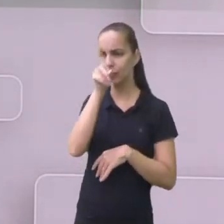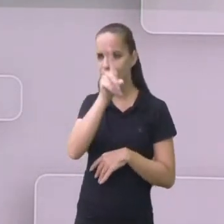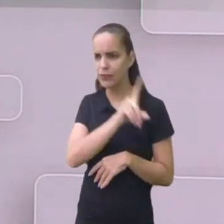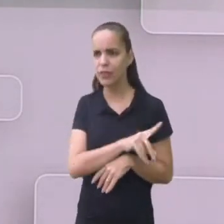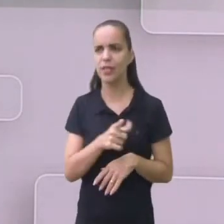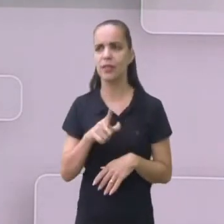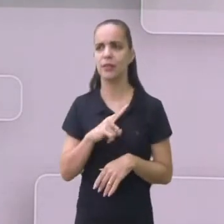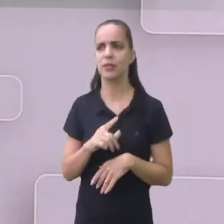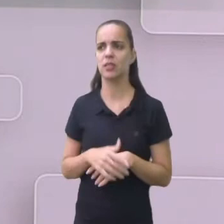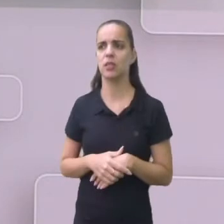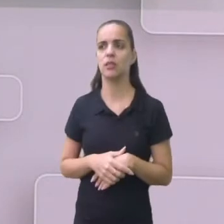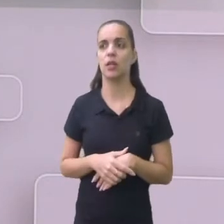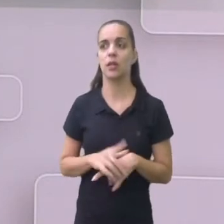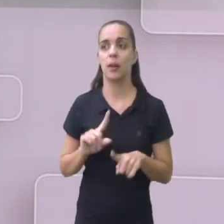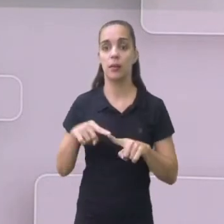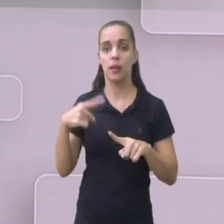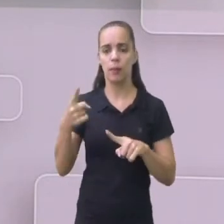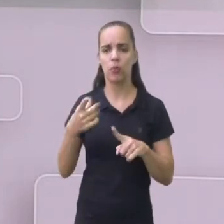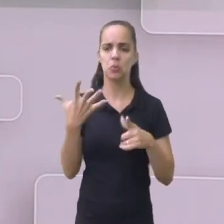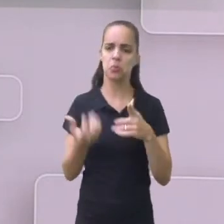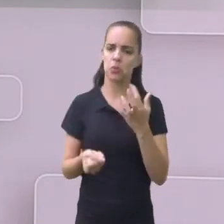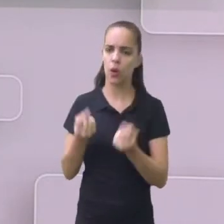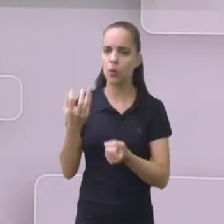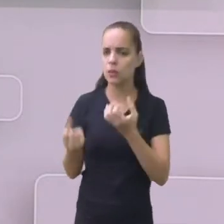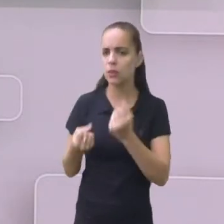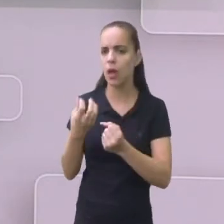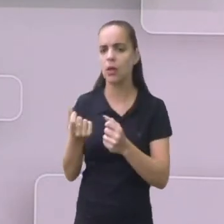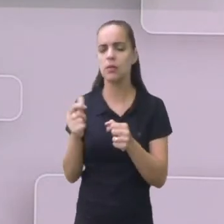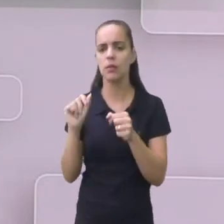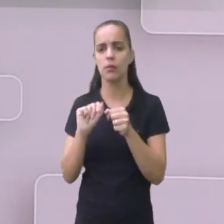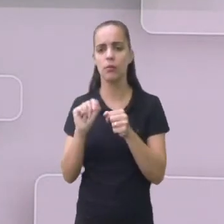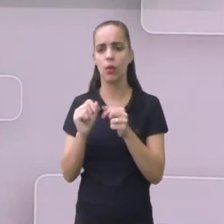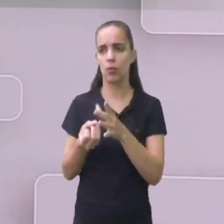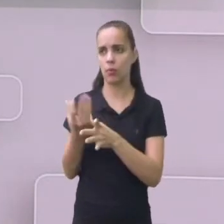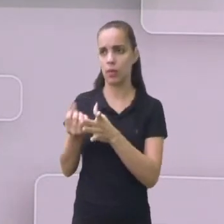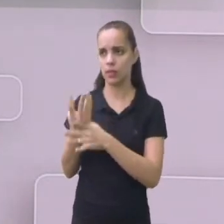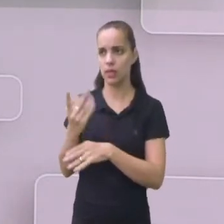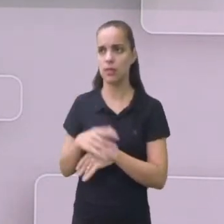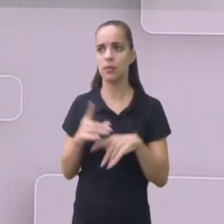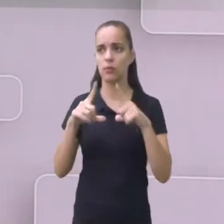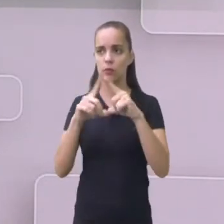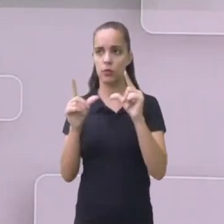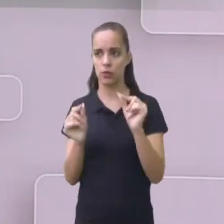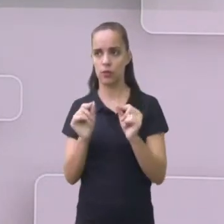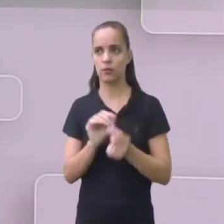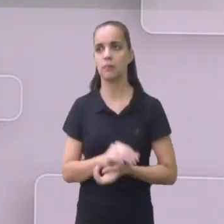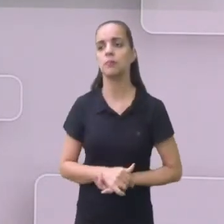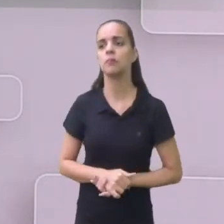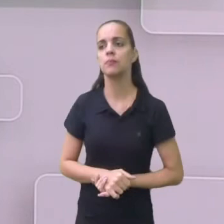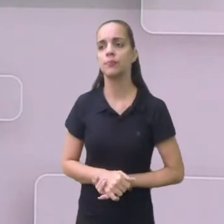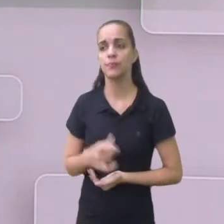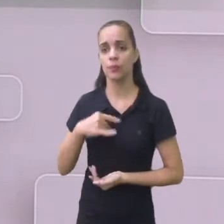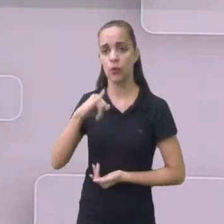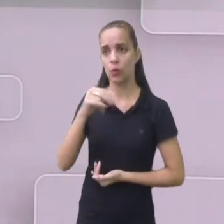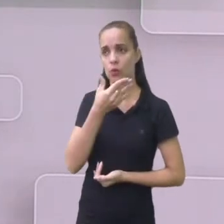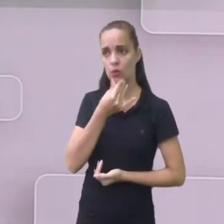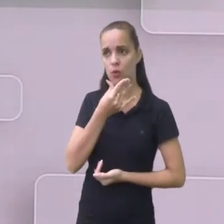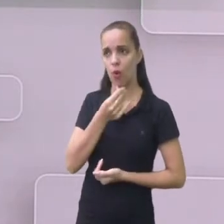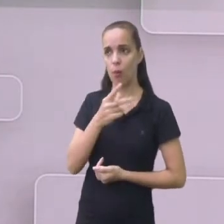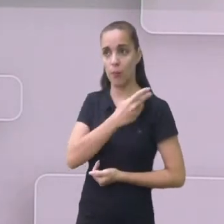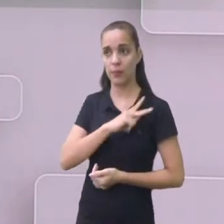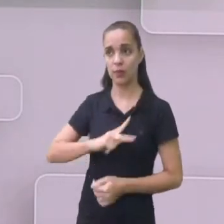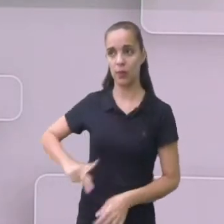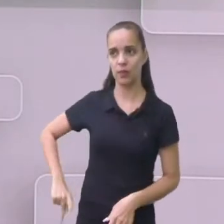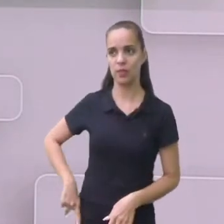Brasília passou a ser aprovada e ele começou a tocar o projeto. E uma das falas de Juscelino Kubitschek era a seguinte: ele queria